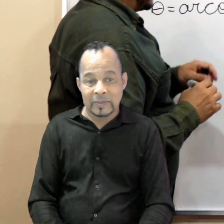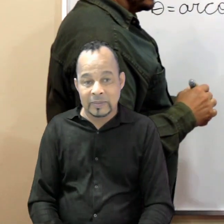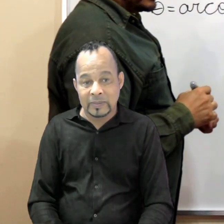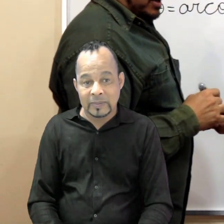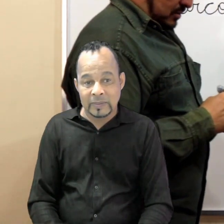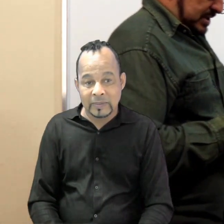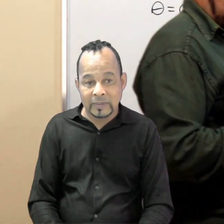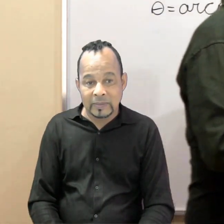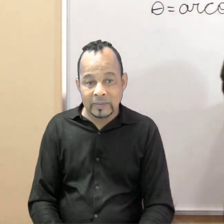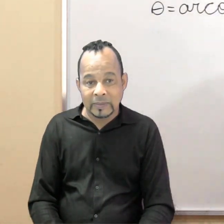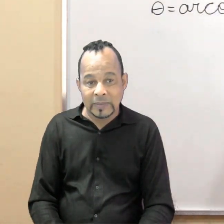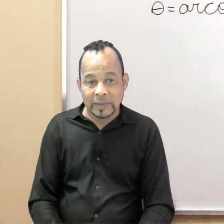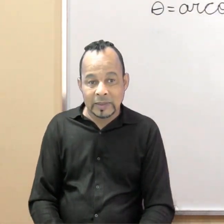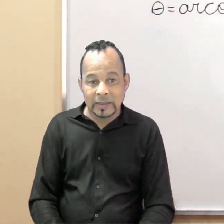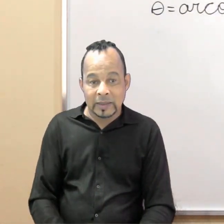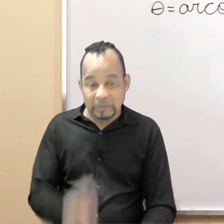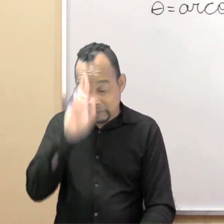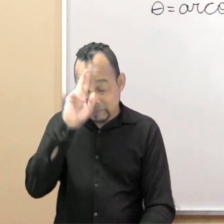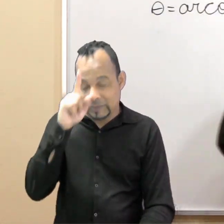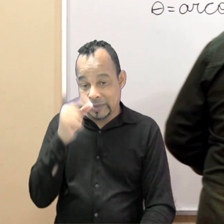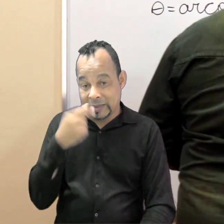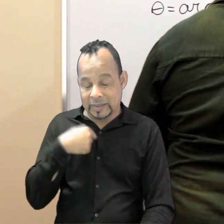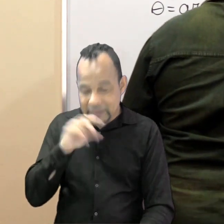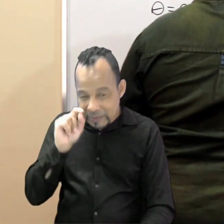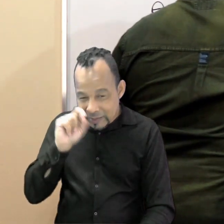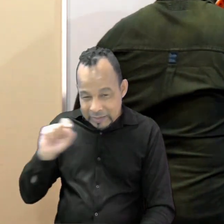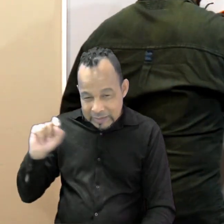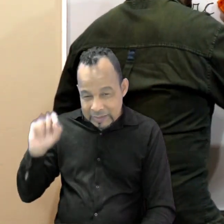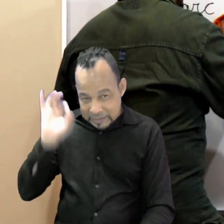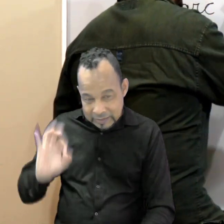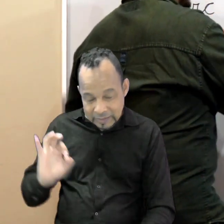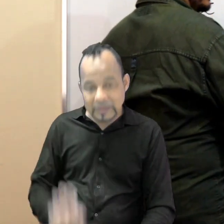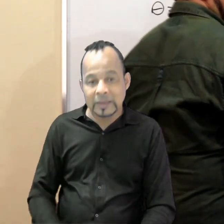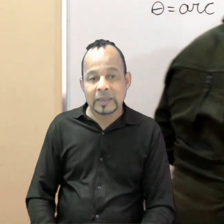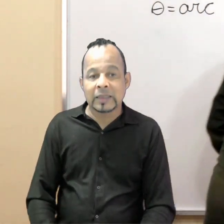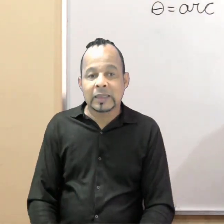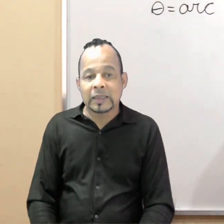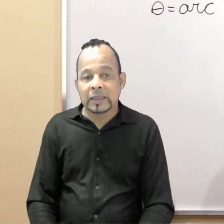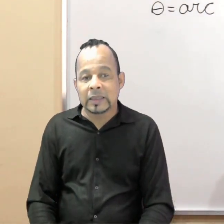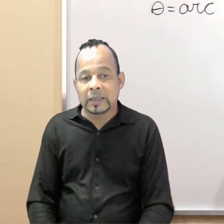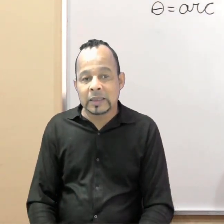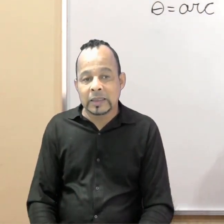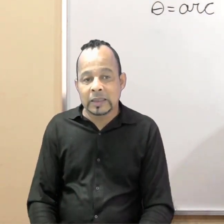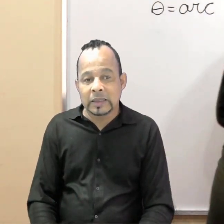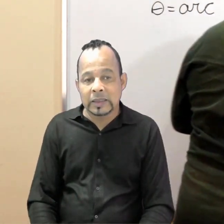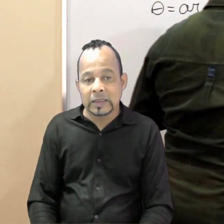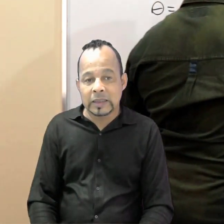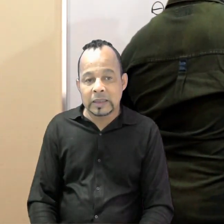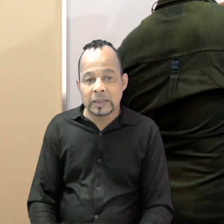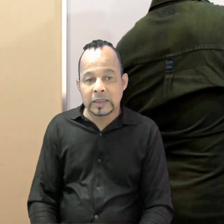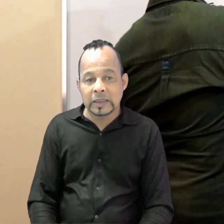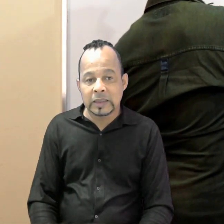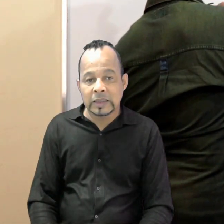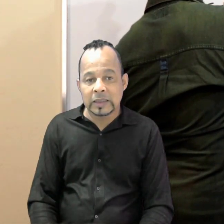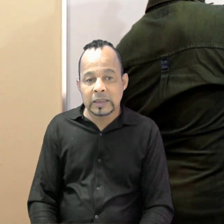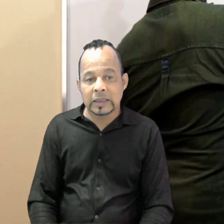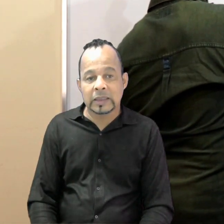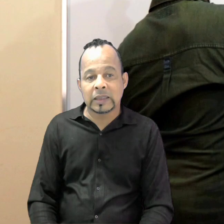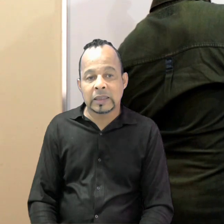cosseno. Opa, esse arco cosseno ficou escrito errado. Vamos arrumar aqui? Escrever certinho, né? Arc